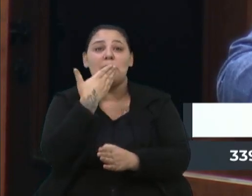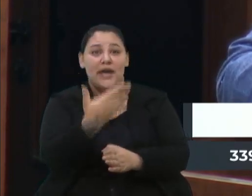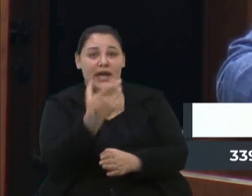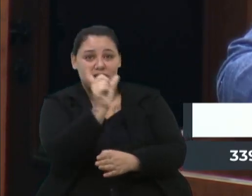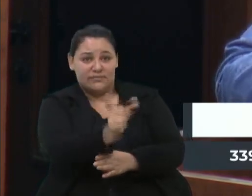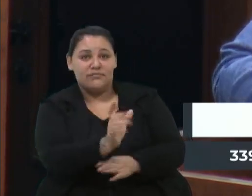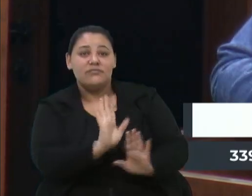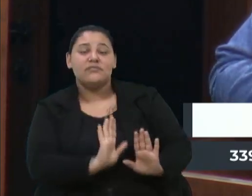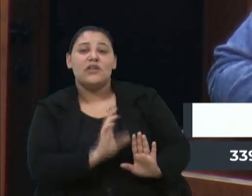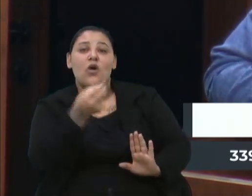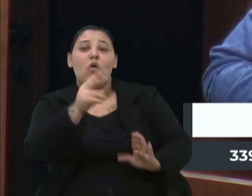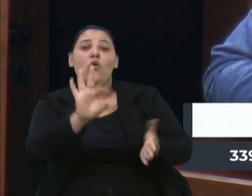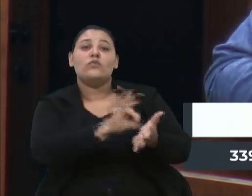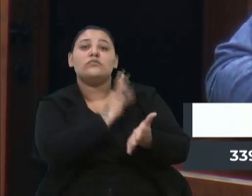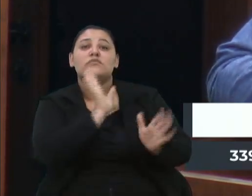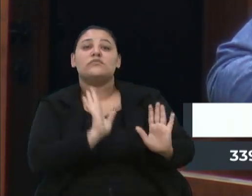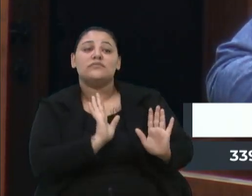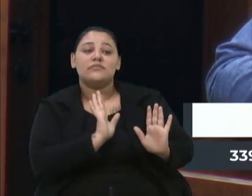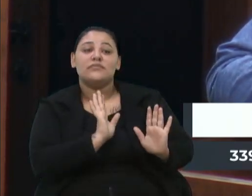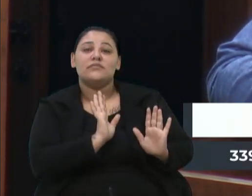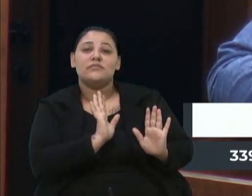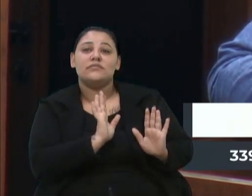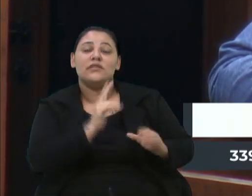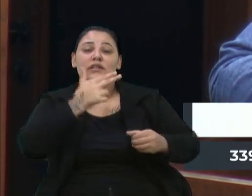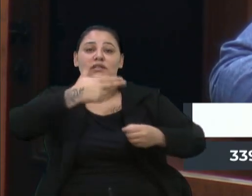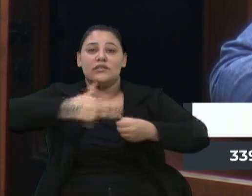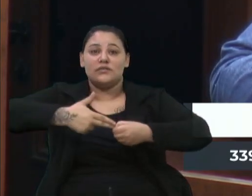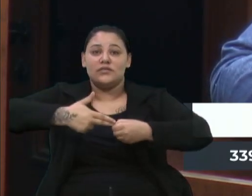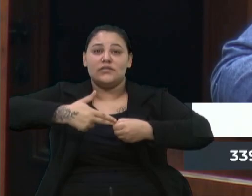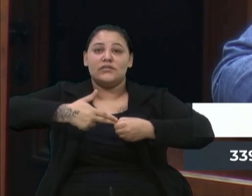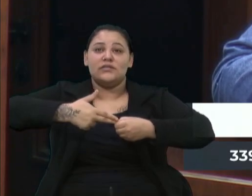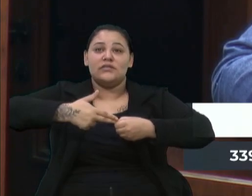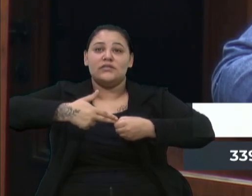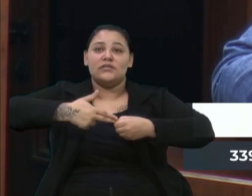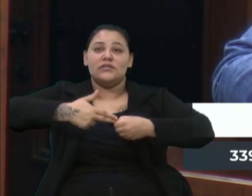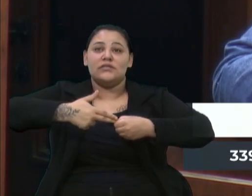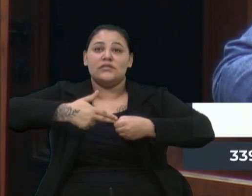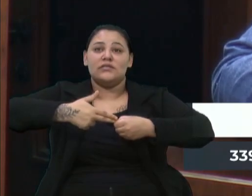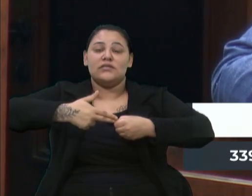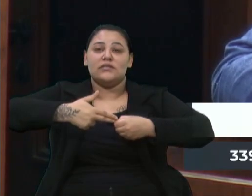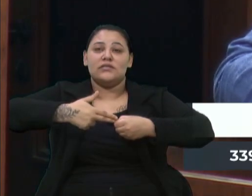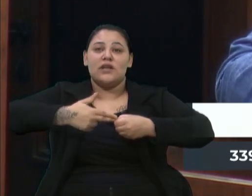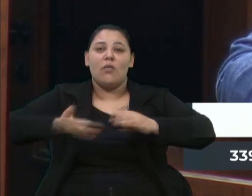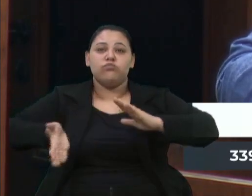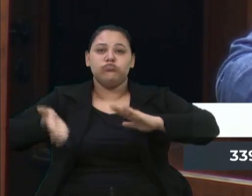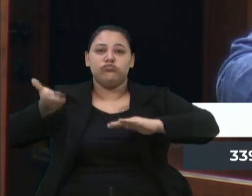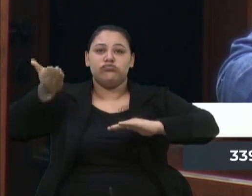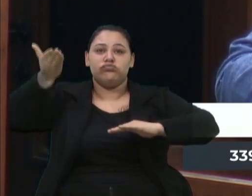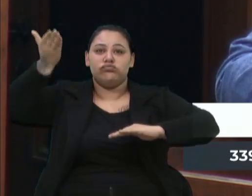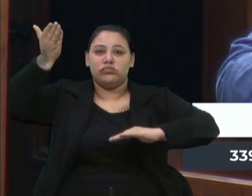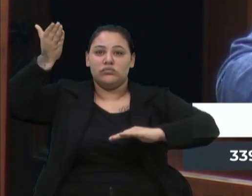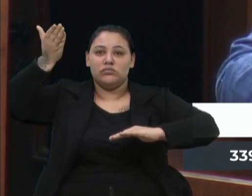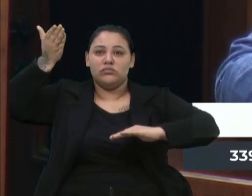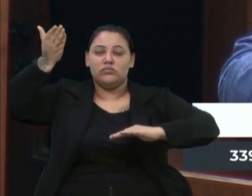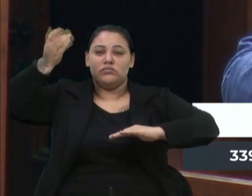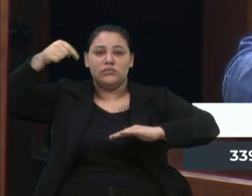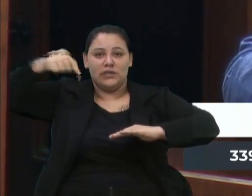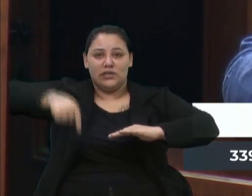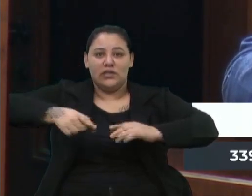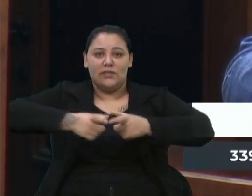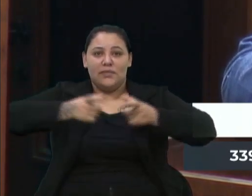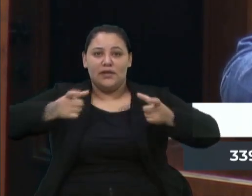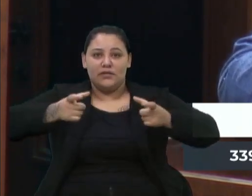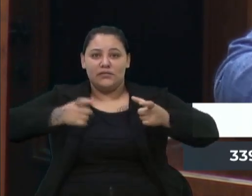ou se inscrevam a gasolina era muito mais cara aqui da grande maioria